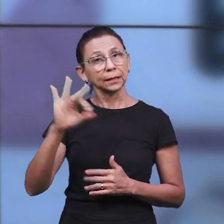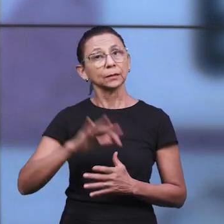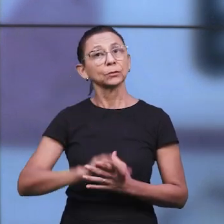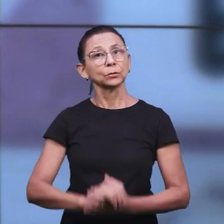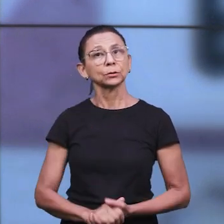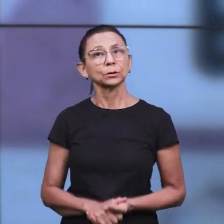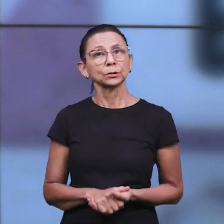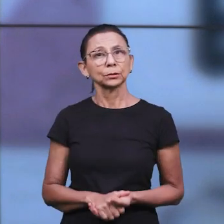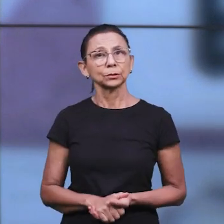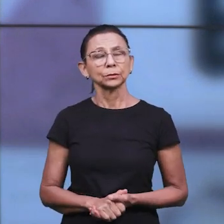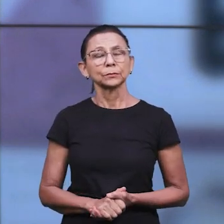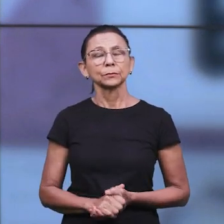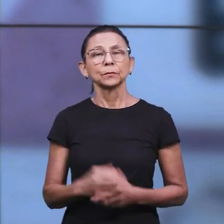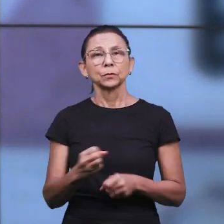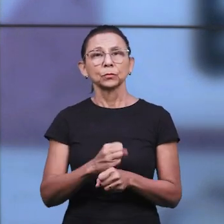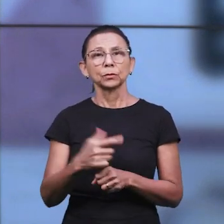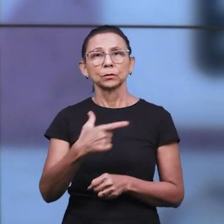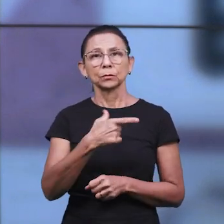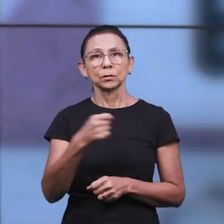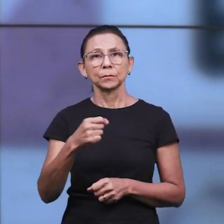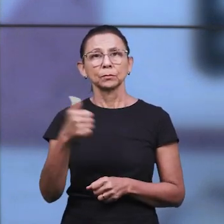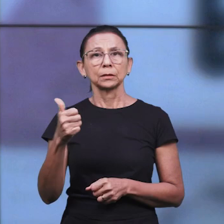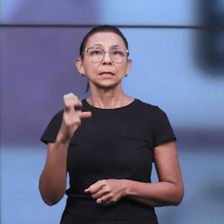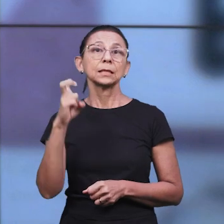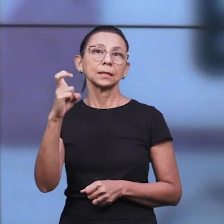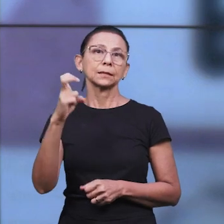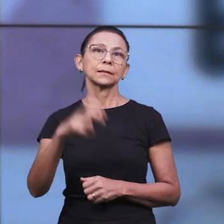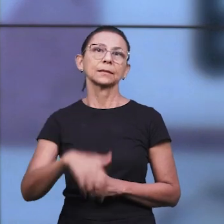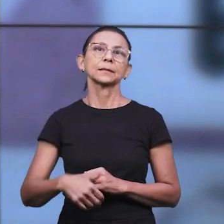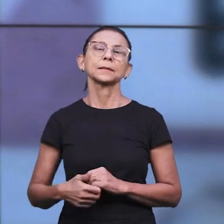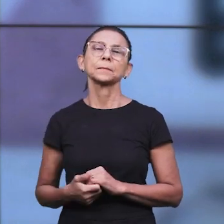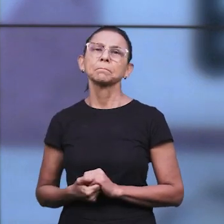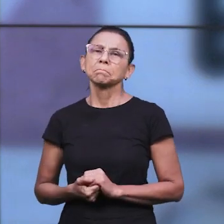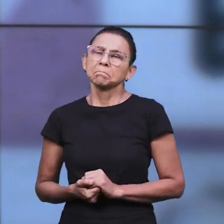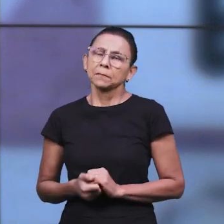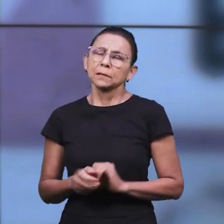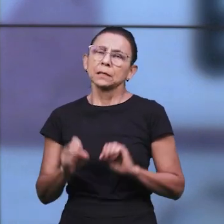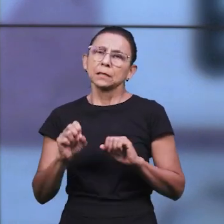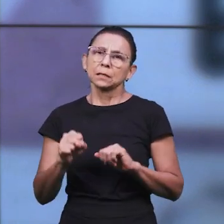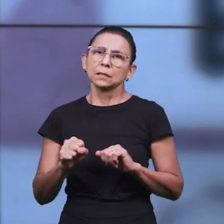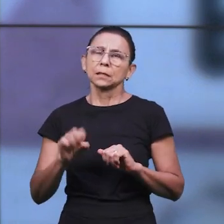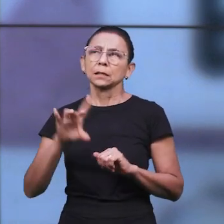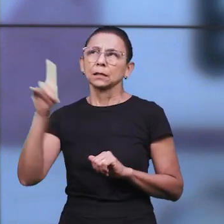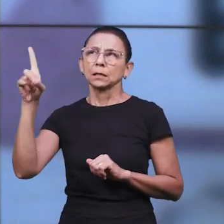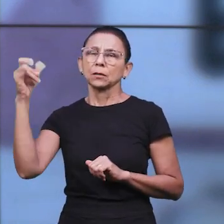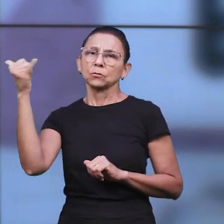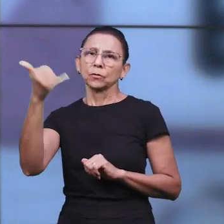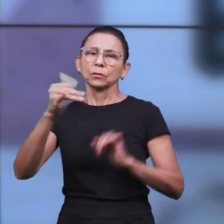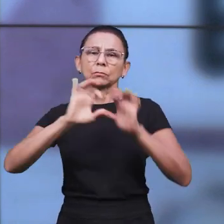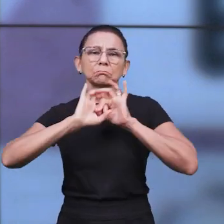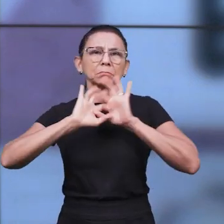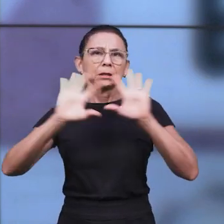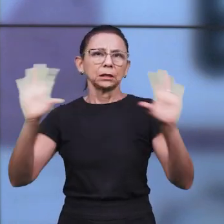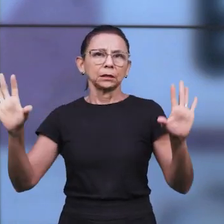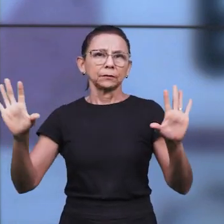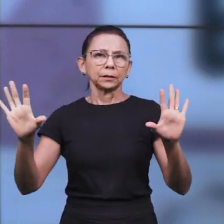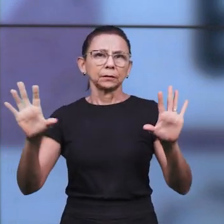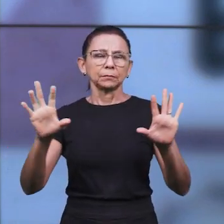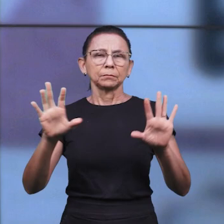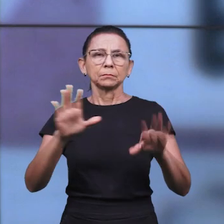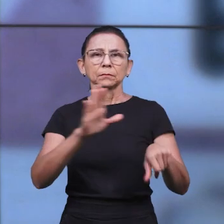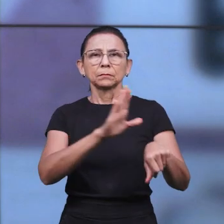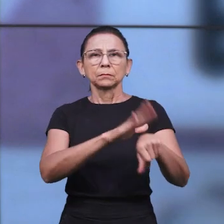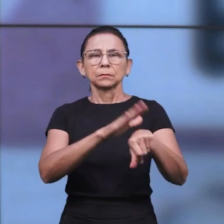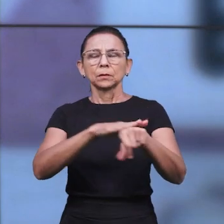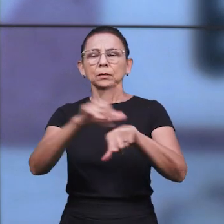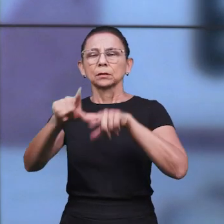por Amostra de Domicílios de 2015. É verdade que Deus deu livre arbítrio às pessoas para fazer as suas